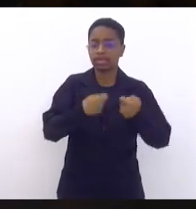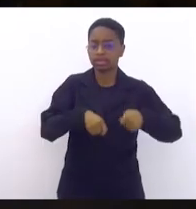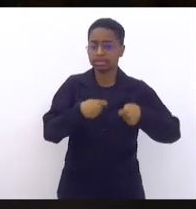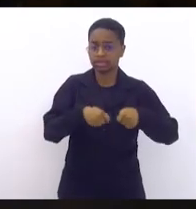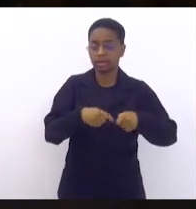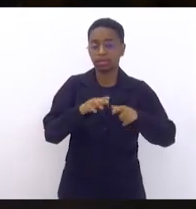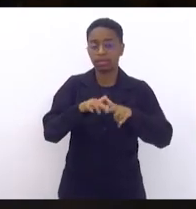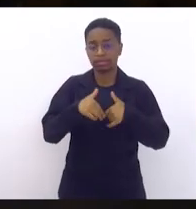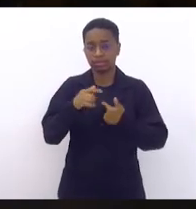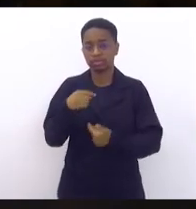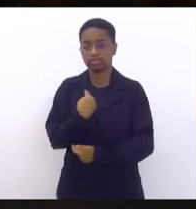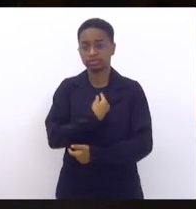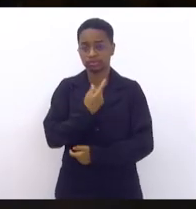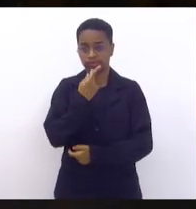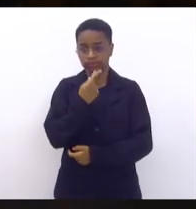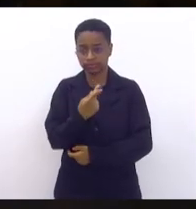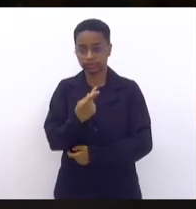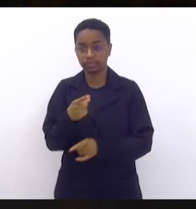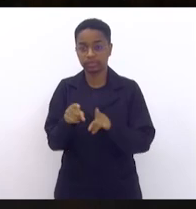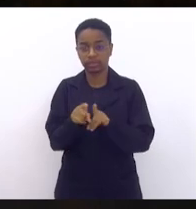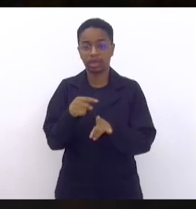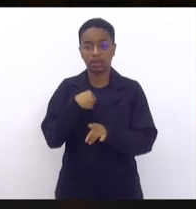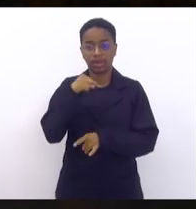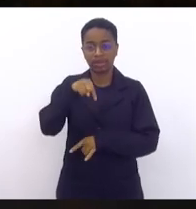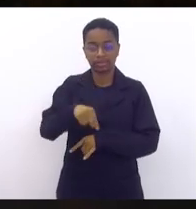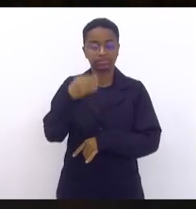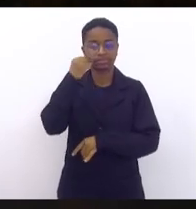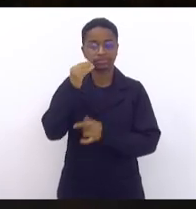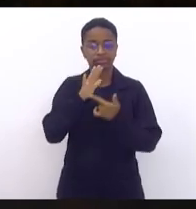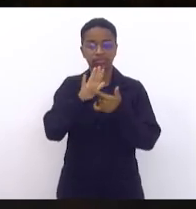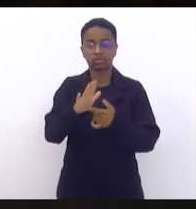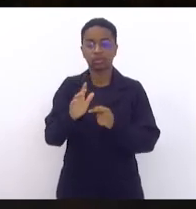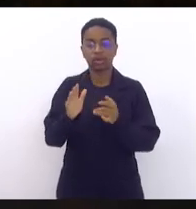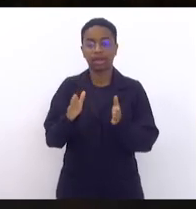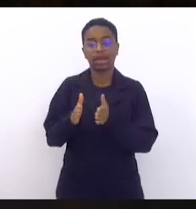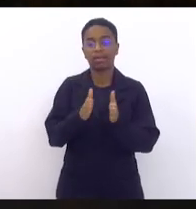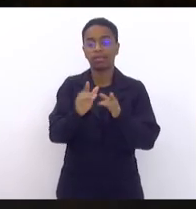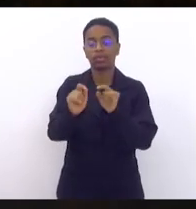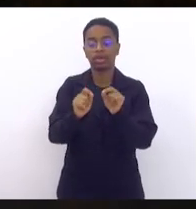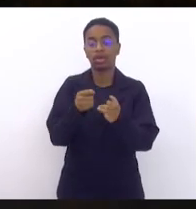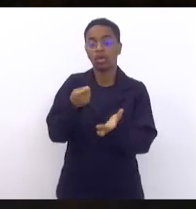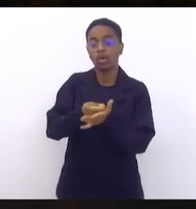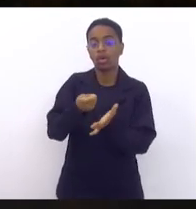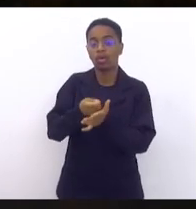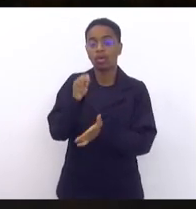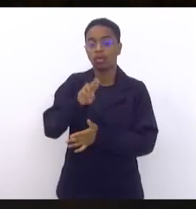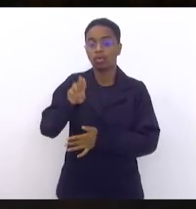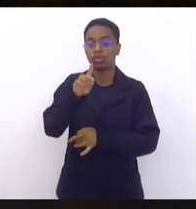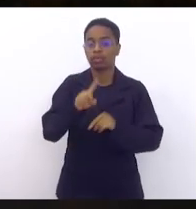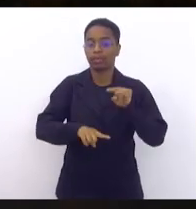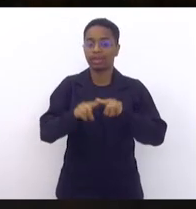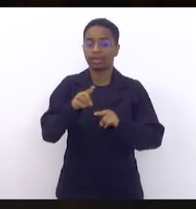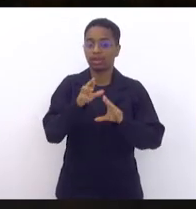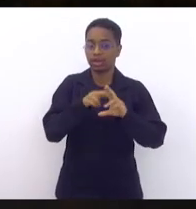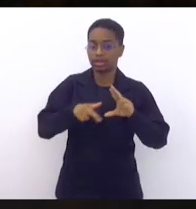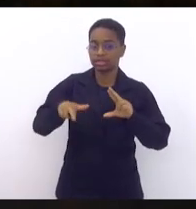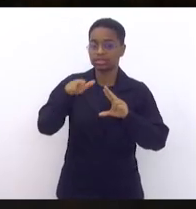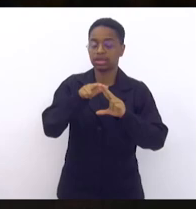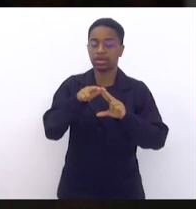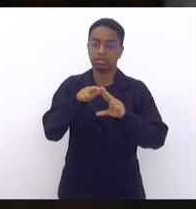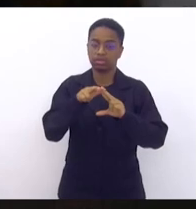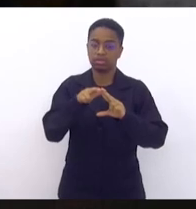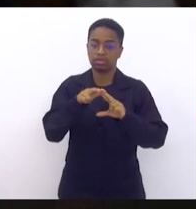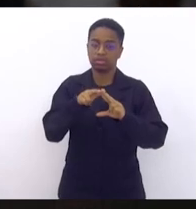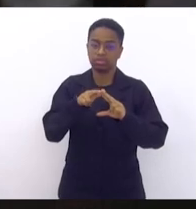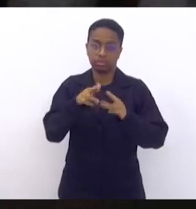defende Acho que tô aqui para porque é um caminho de obrigar o uso de reciclado no produto final